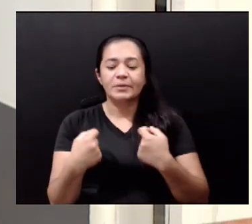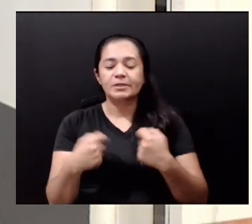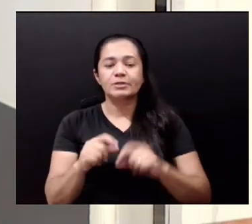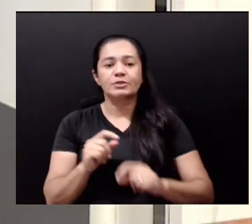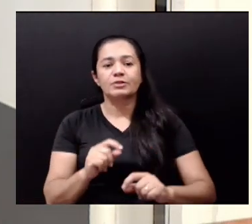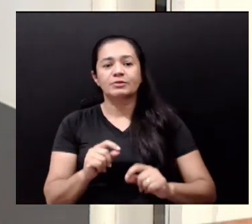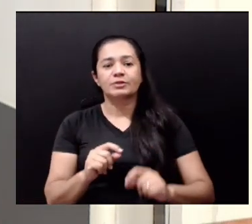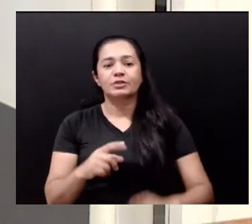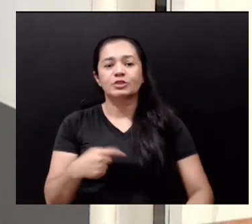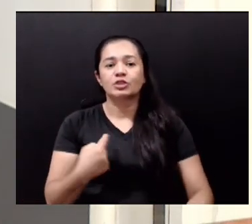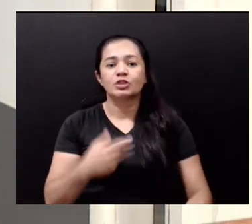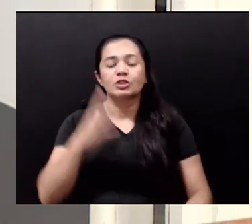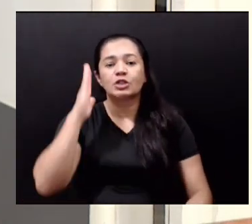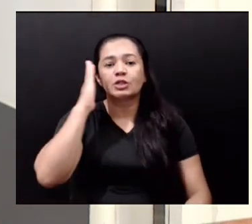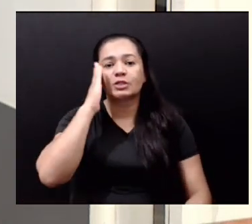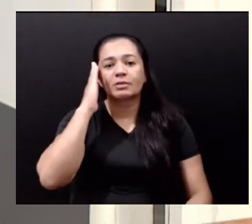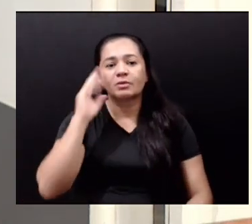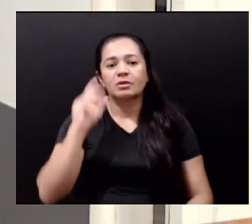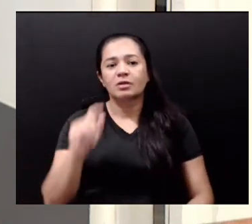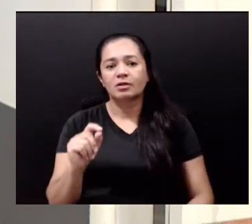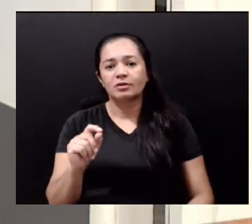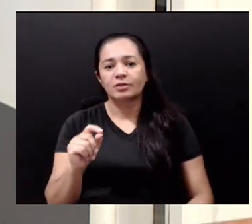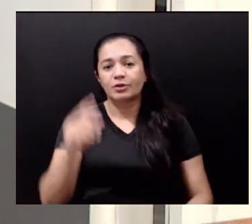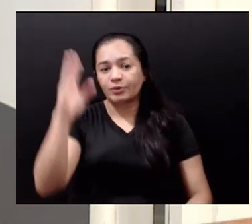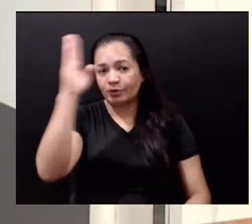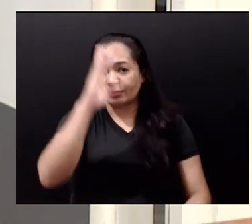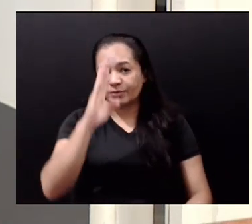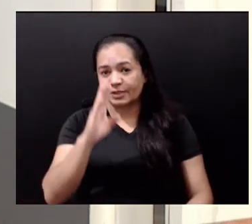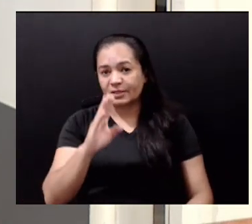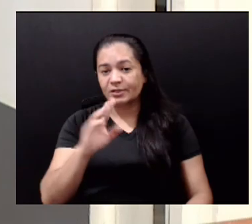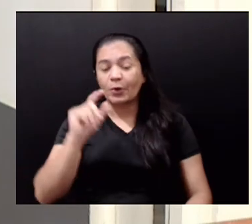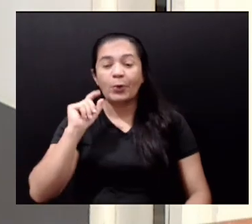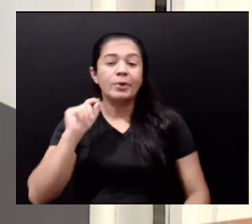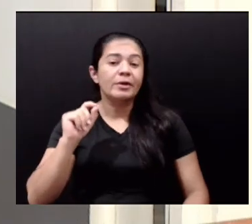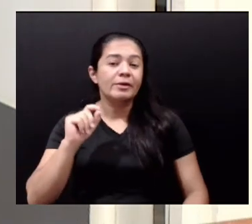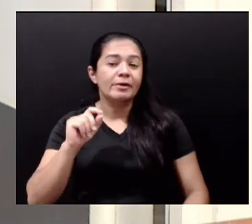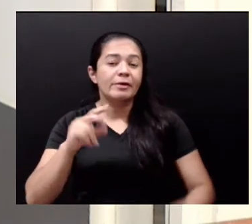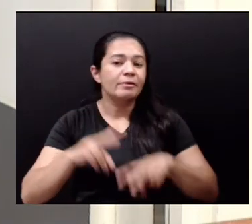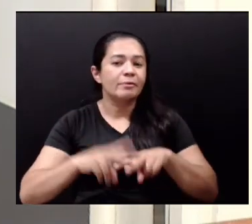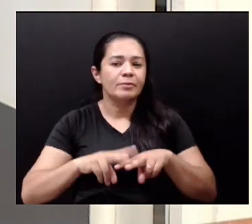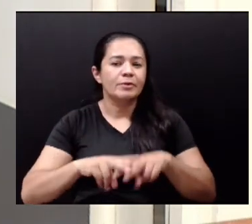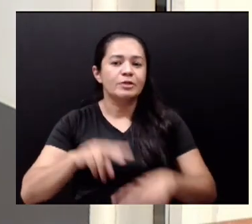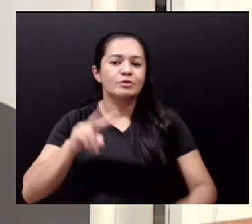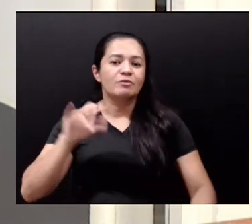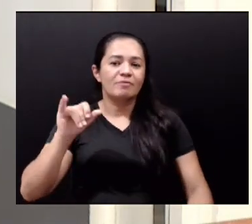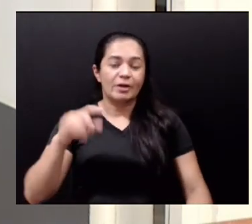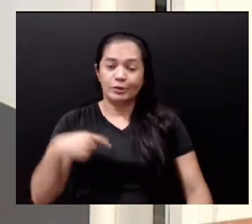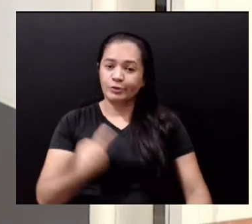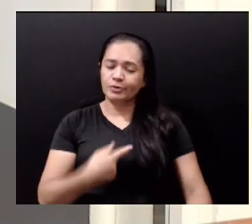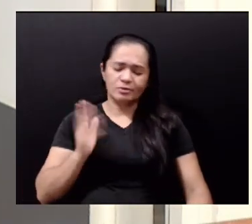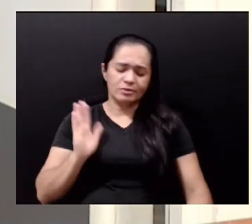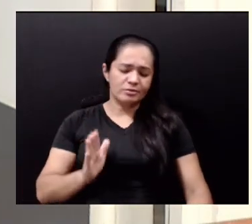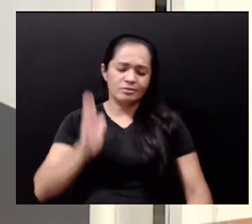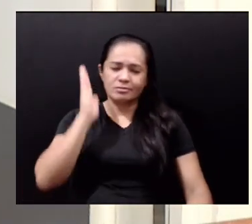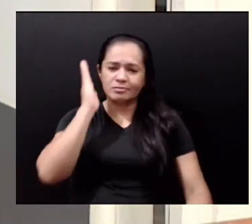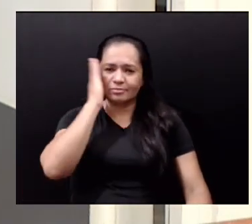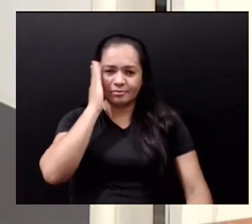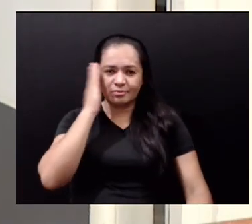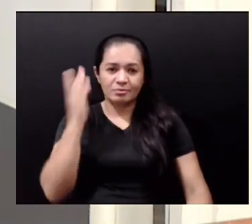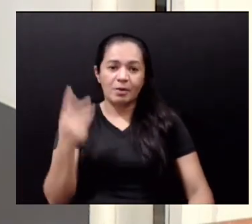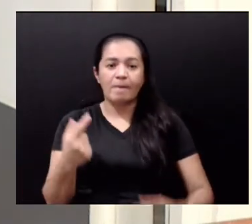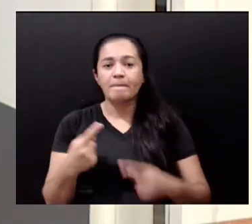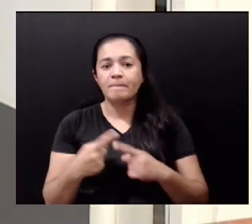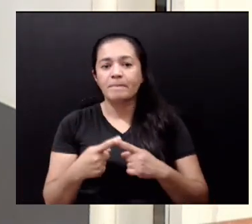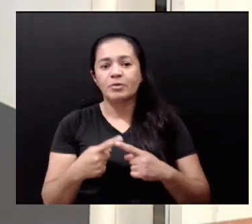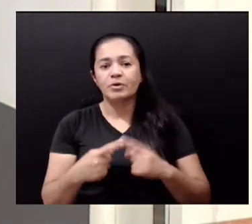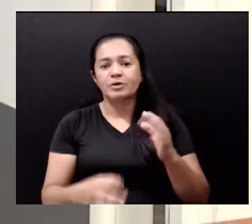Brasil quem de fato vai ser preso, né? Então a gente acaba numa judicialização de corpos também de homens